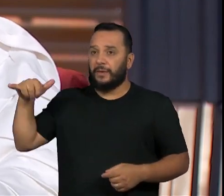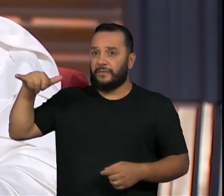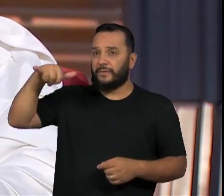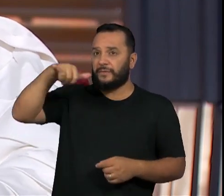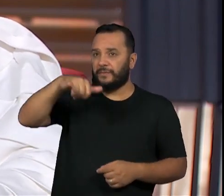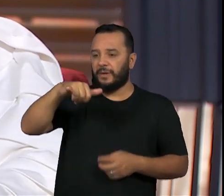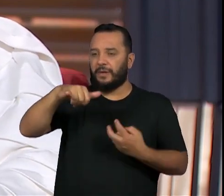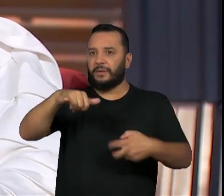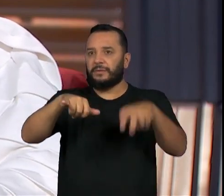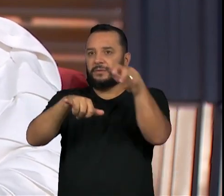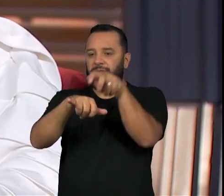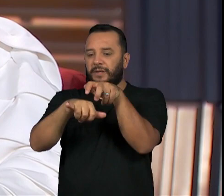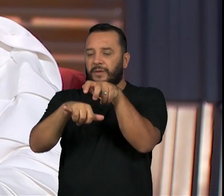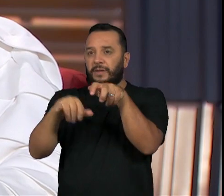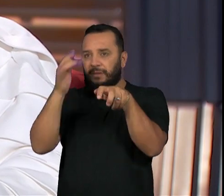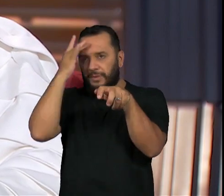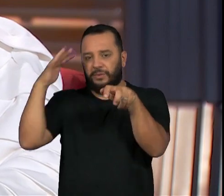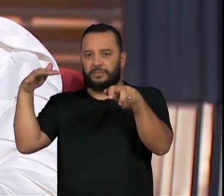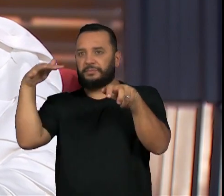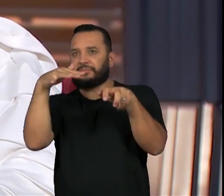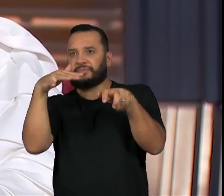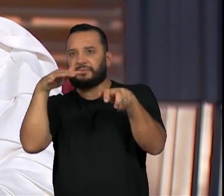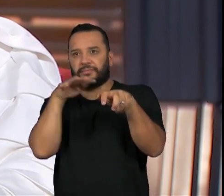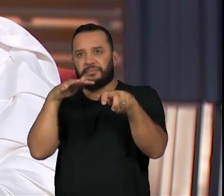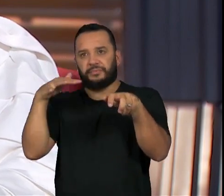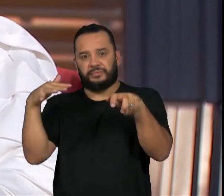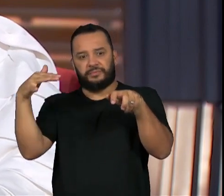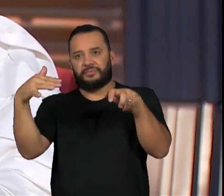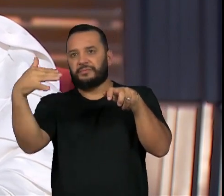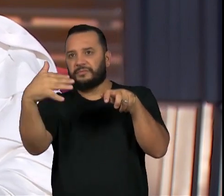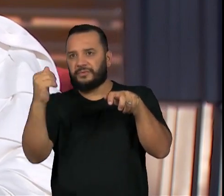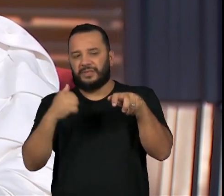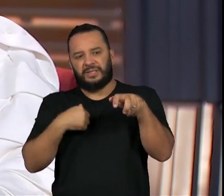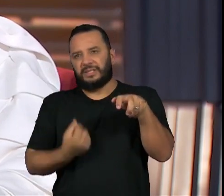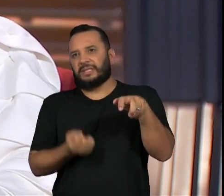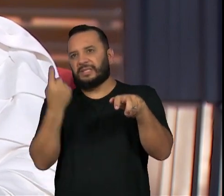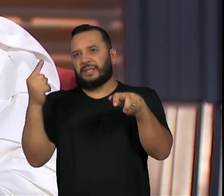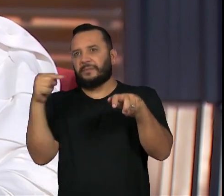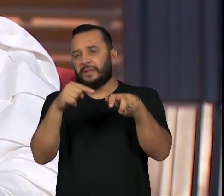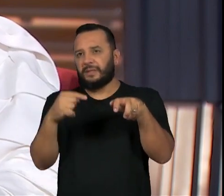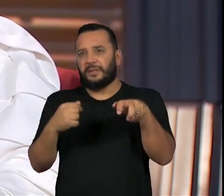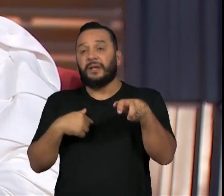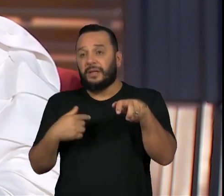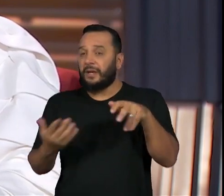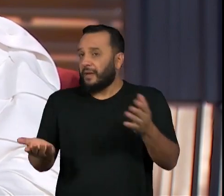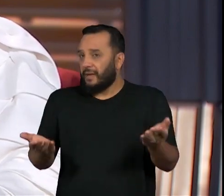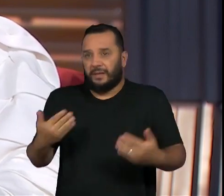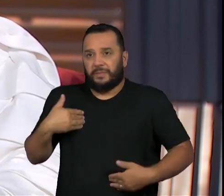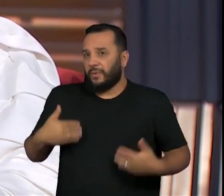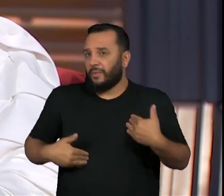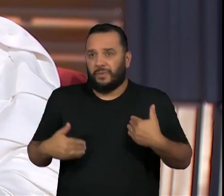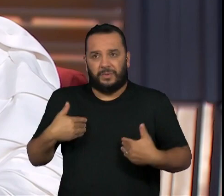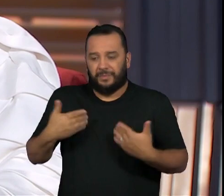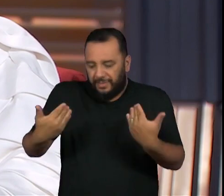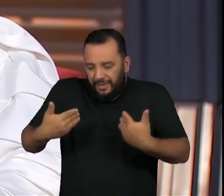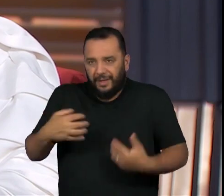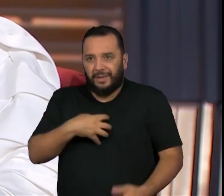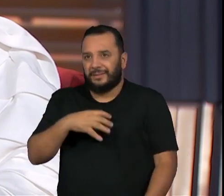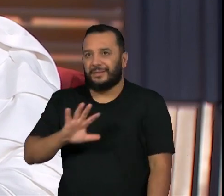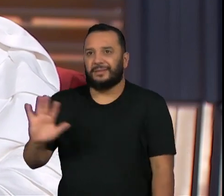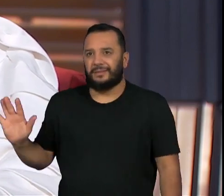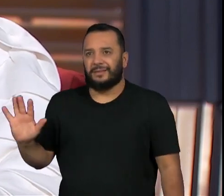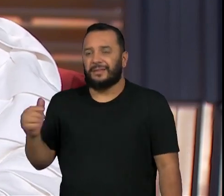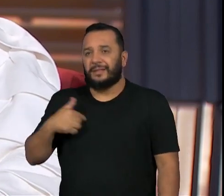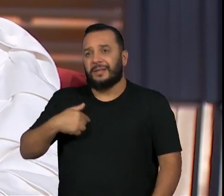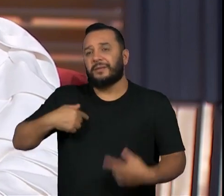atenção. As perguntas vêm, os olhares, né, de estranhamento. É um corpo público. Sim. E é isso que a gente precisa entender.